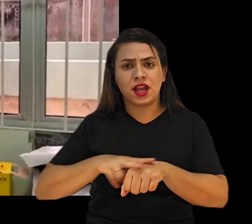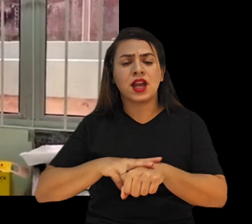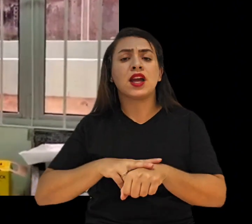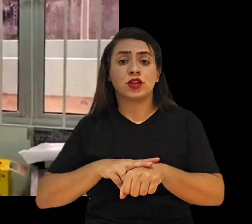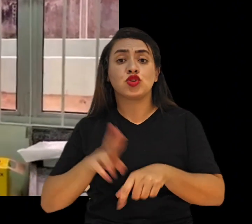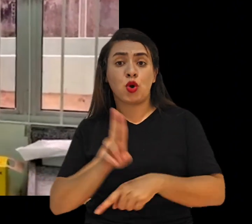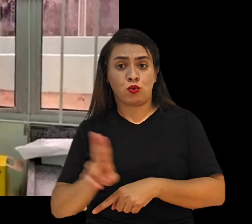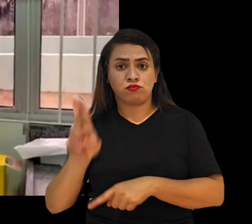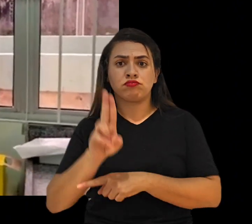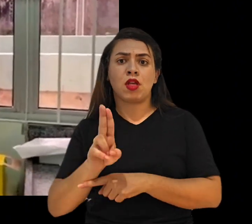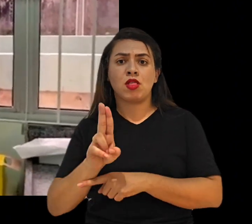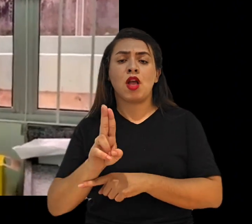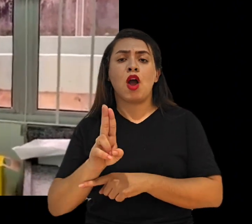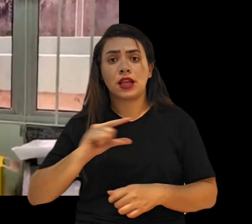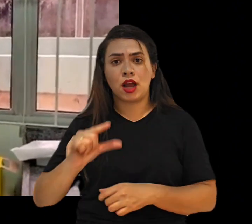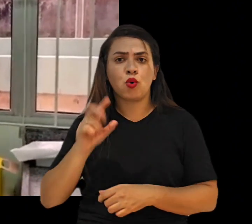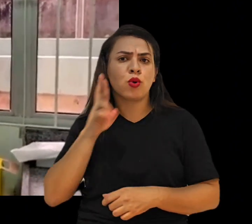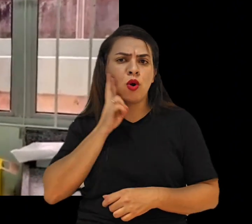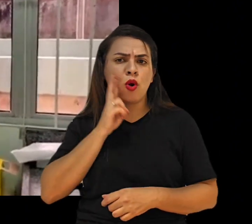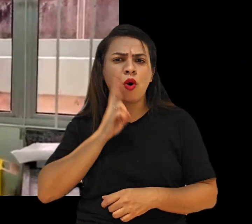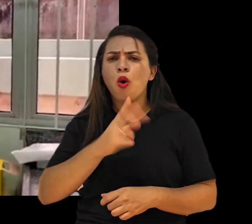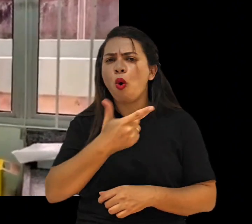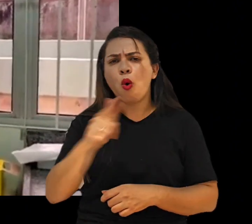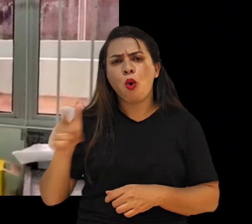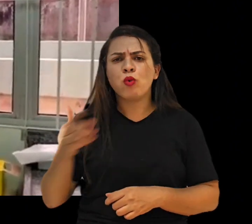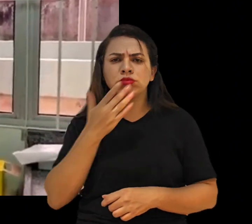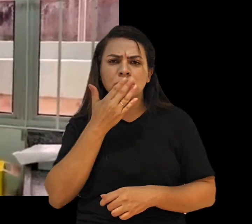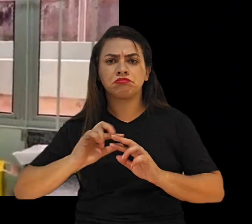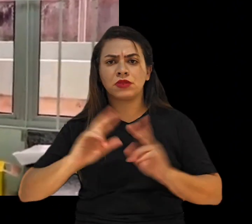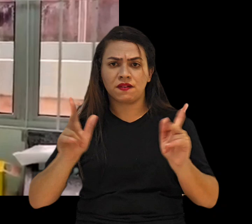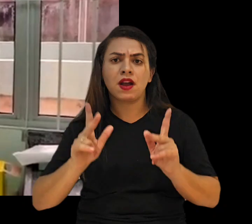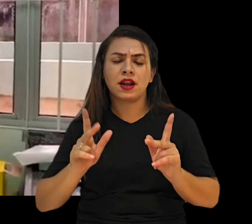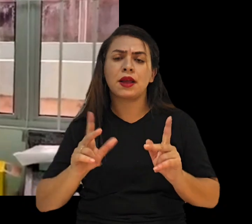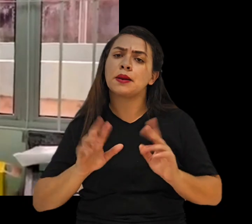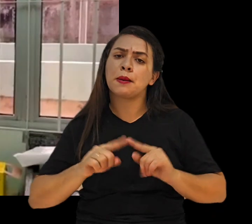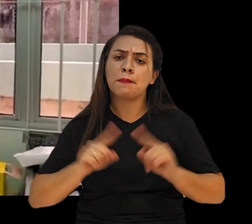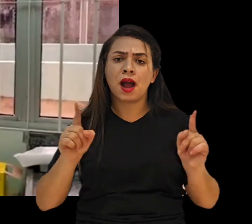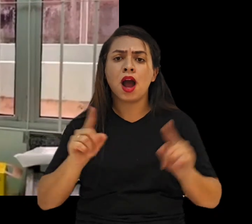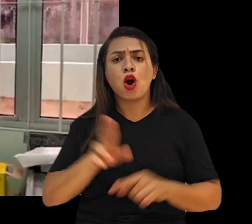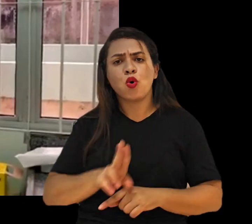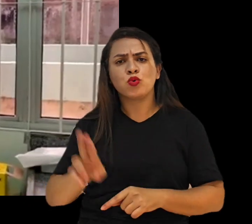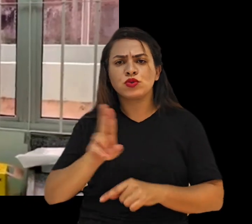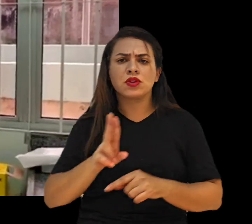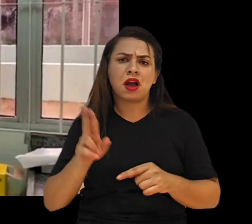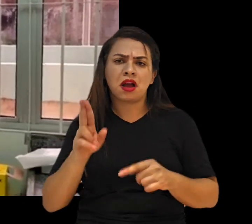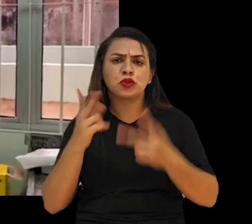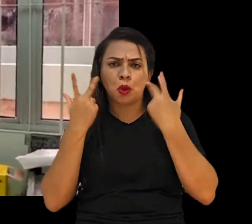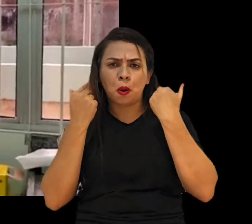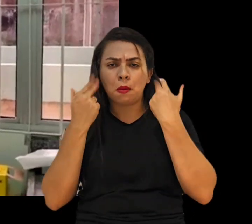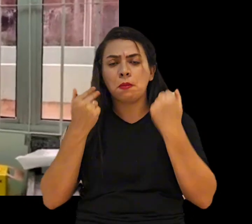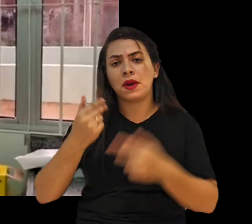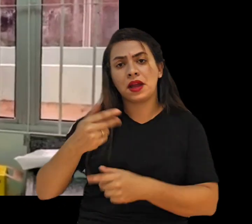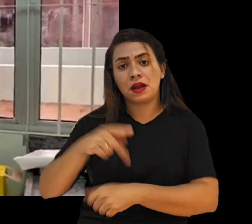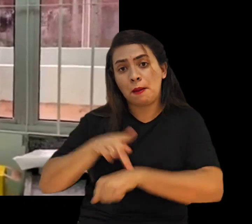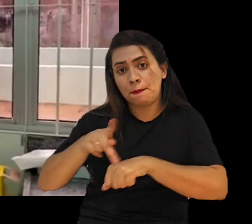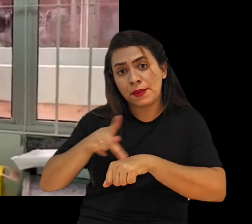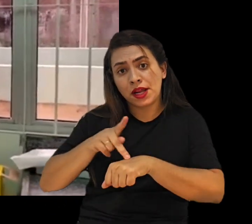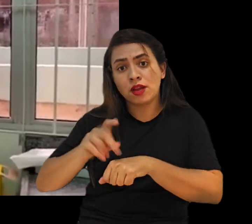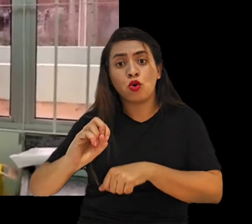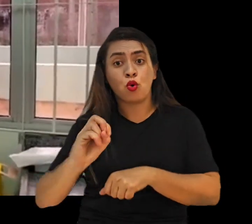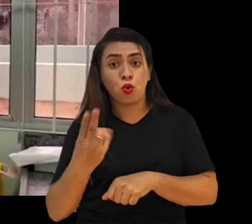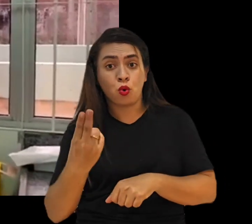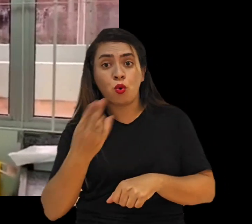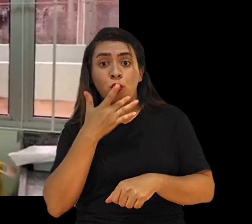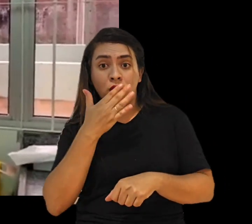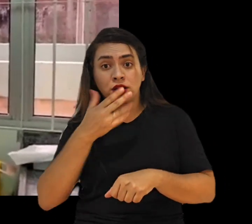calibrosa. E existe a agulha rósea. Existem outras cores também com uma calibragem diferente, mas normalmente a gente utiliza